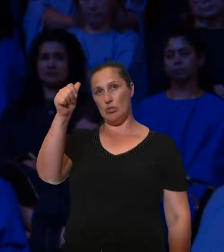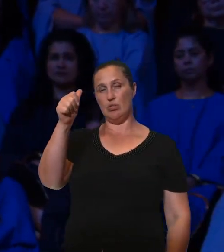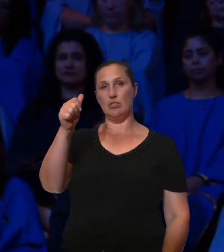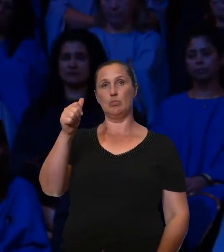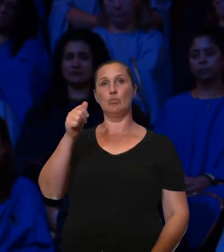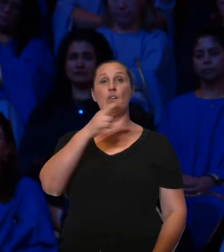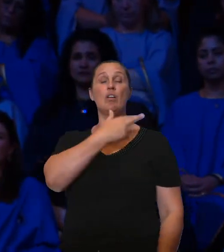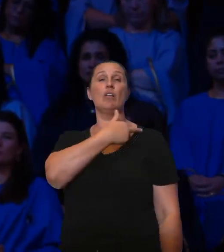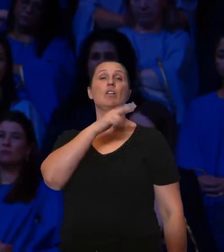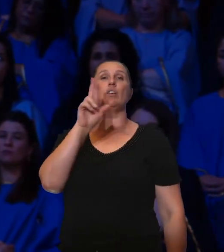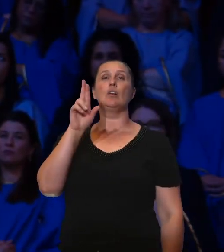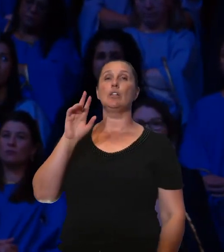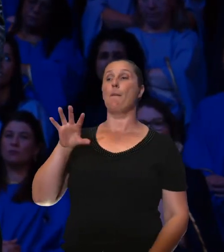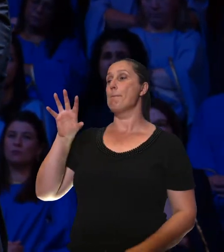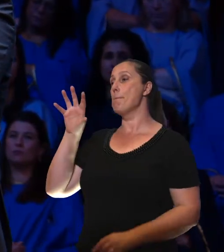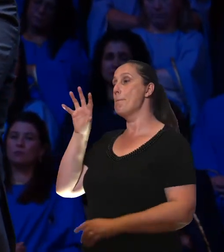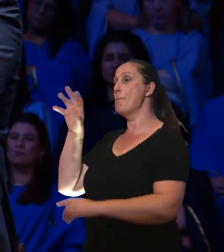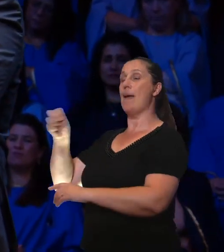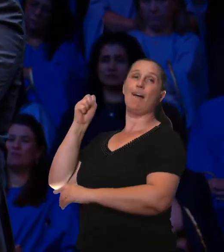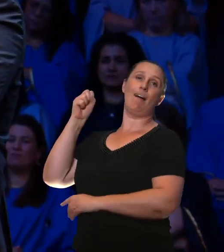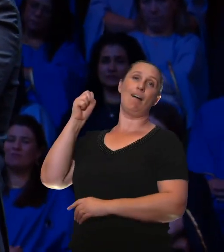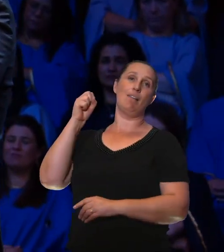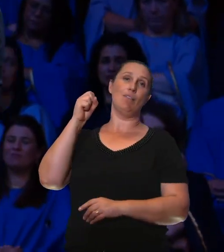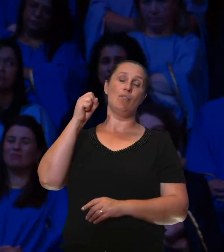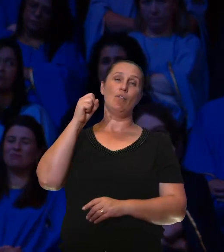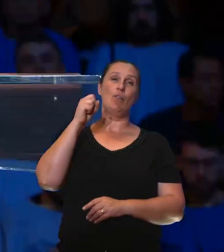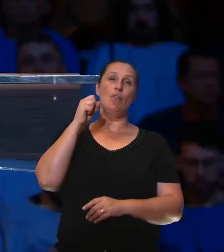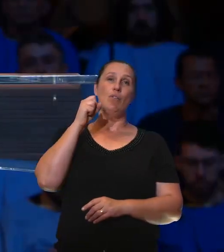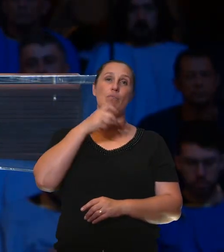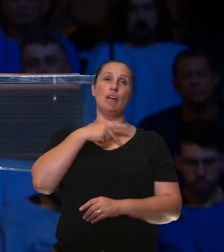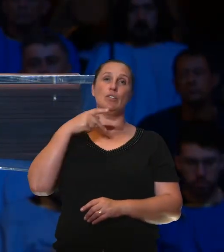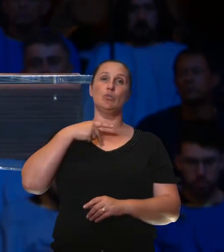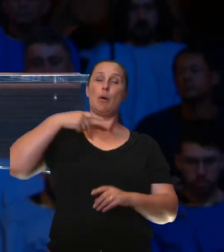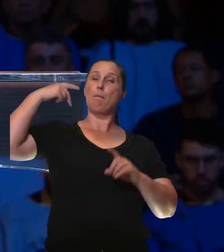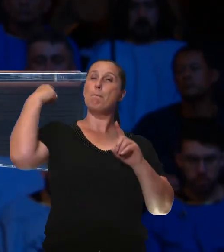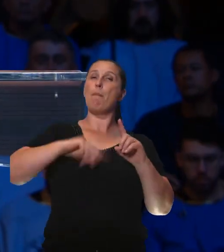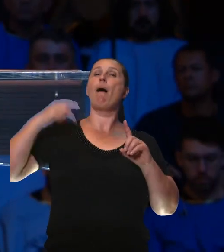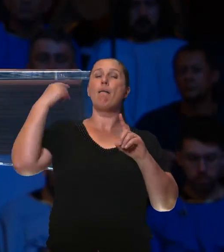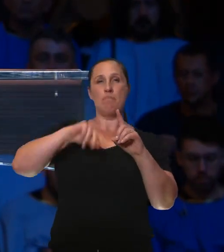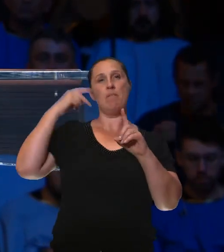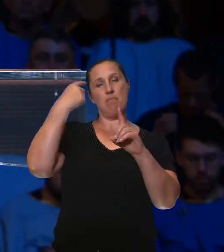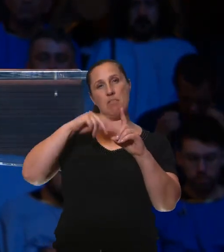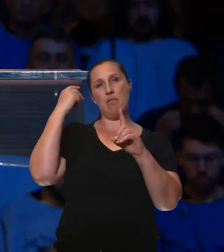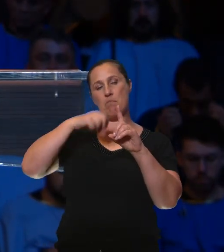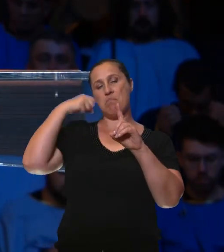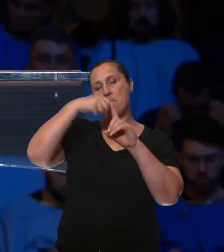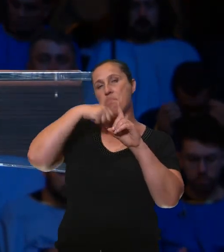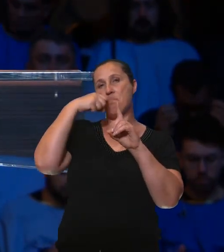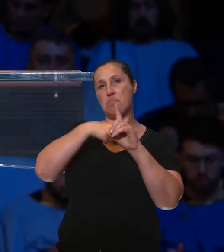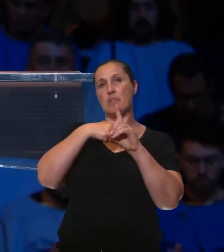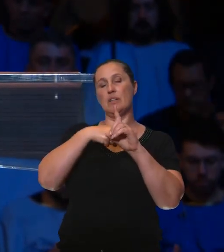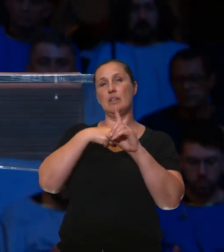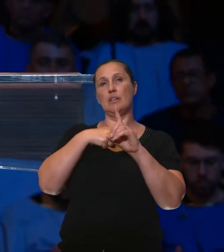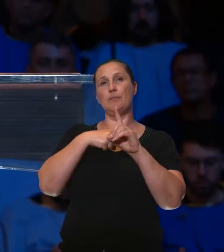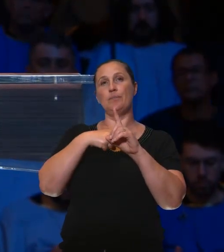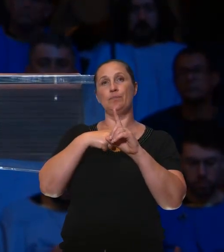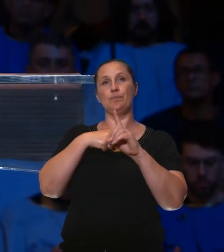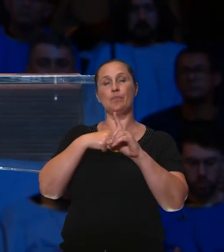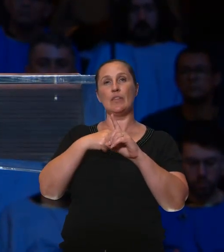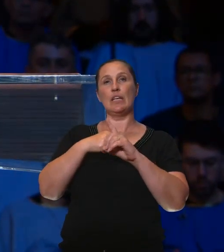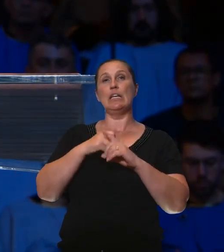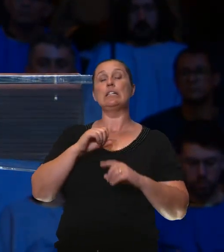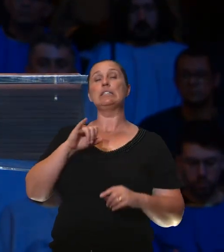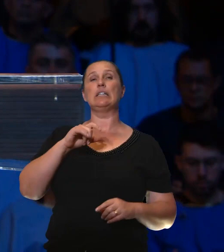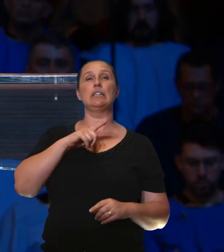e aí pegaram o nosso pastor, bateram muito nele, e naquela aldeia o sinal de maior